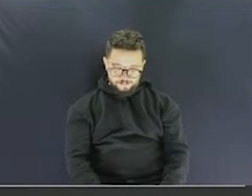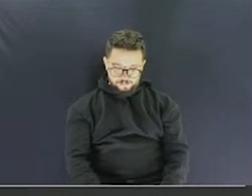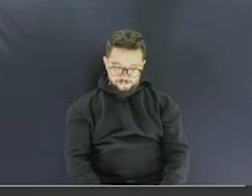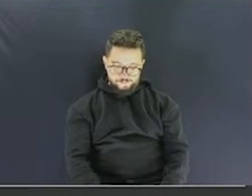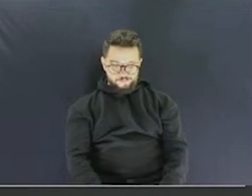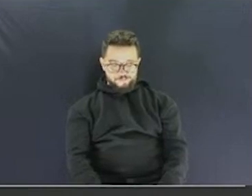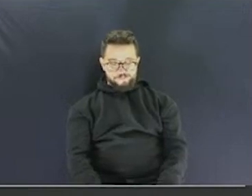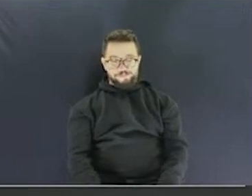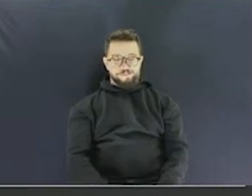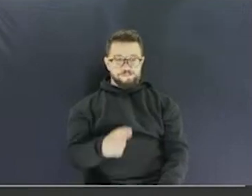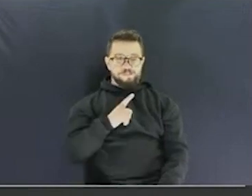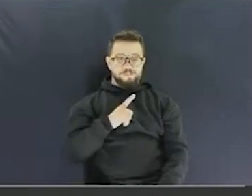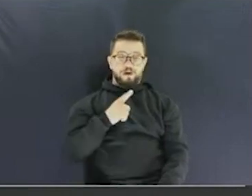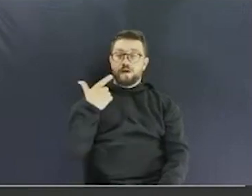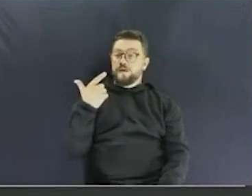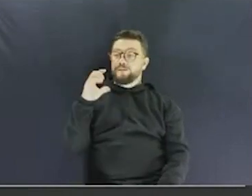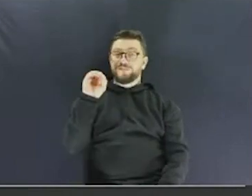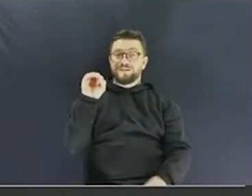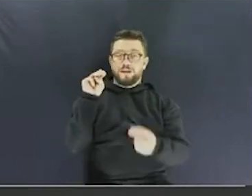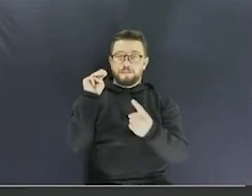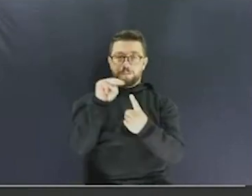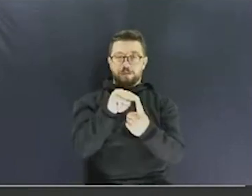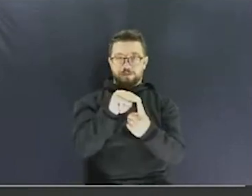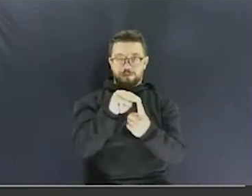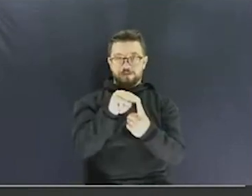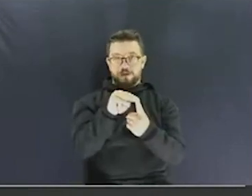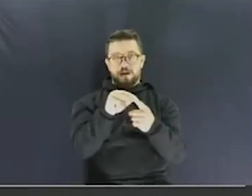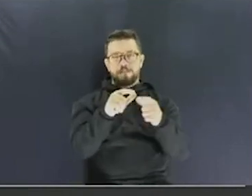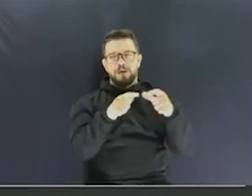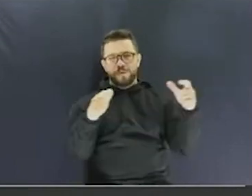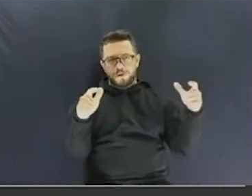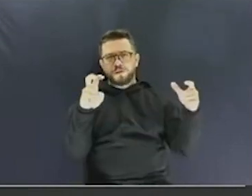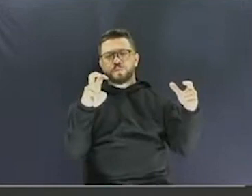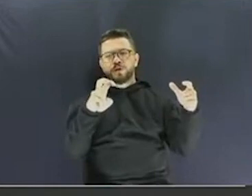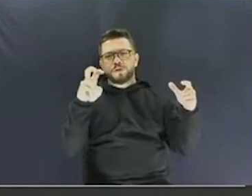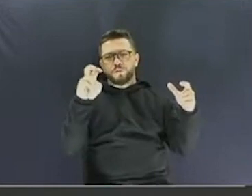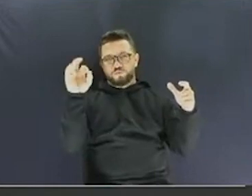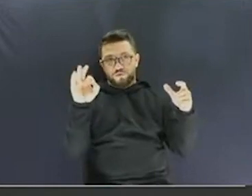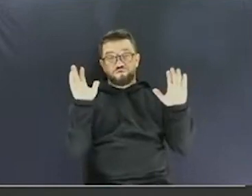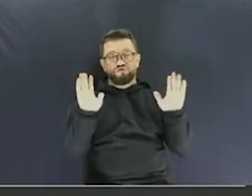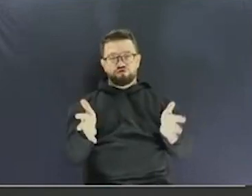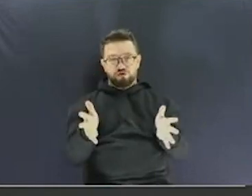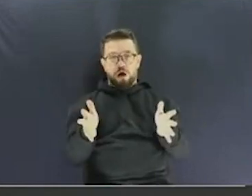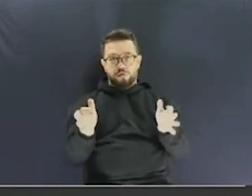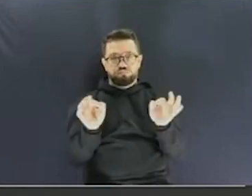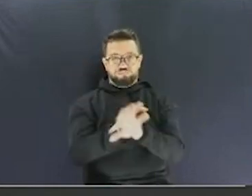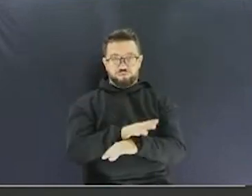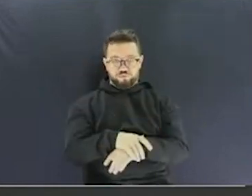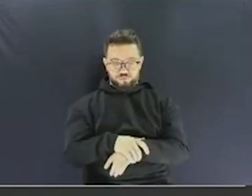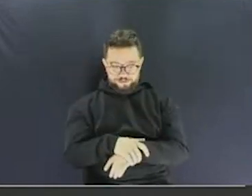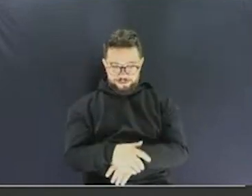metas, a maioria já atendida, 55%, e ainda o percentual de 45% não